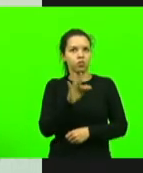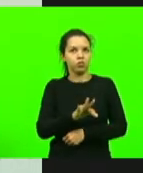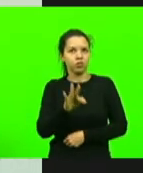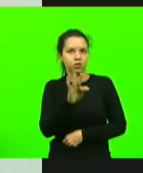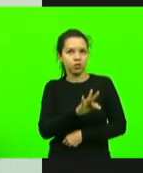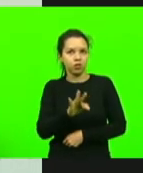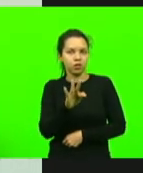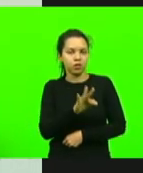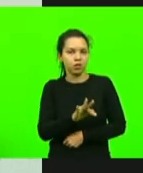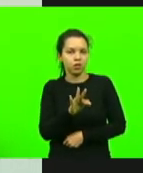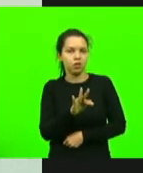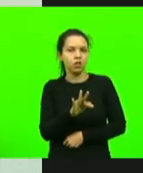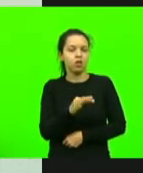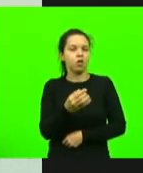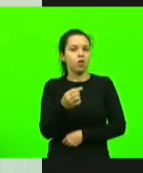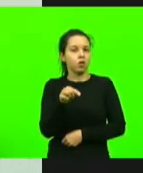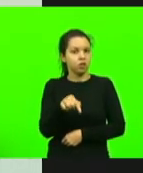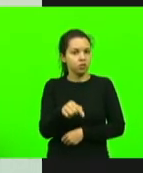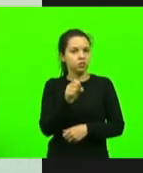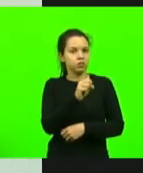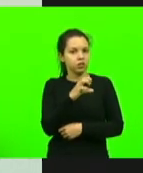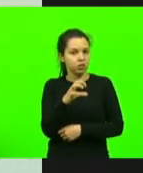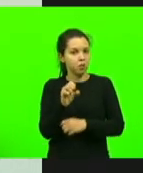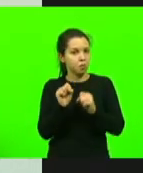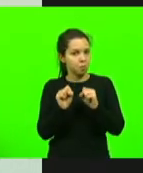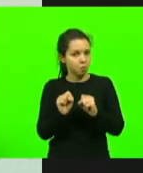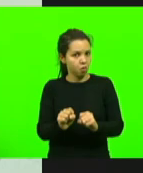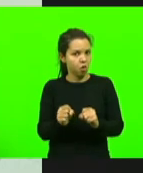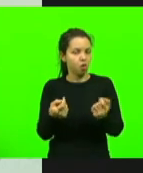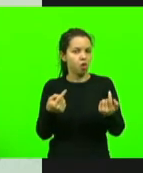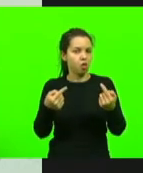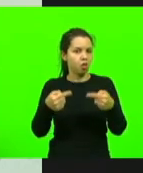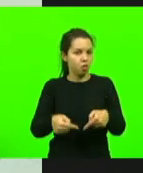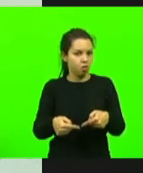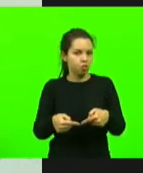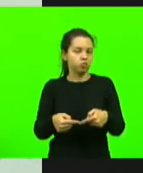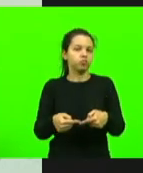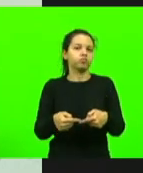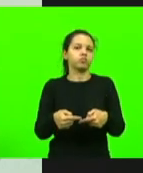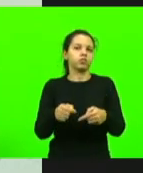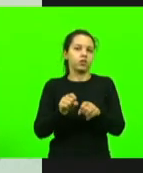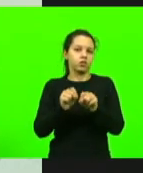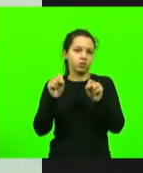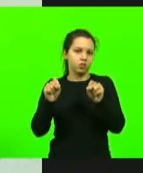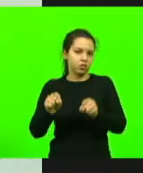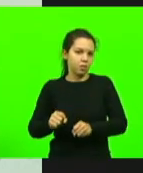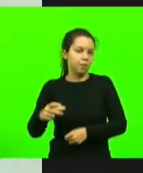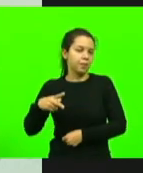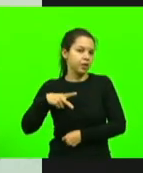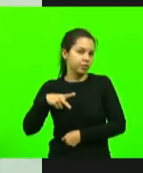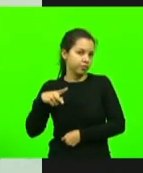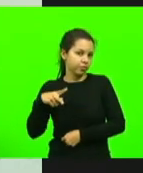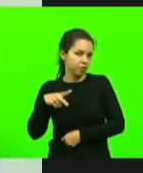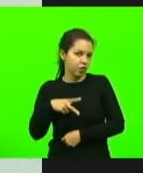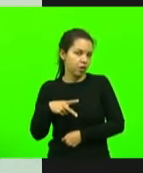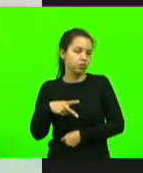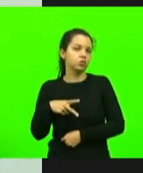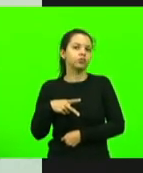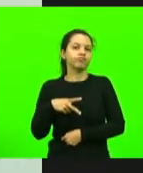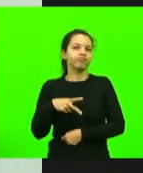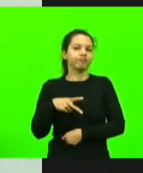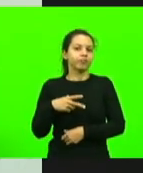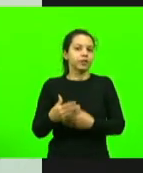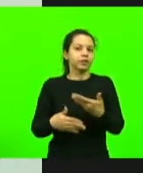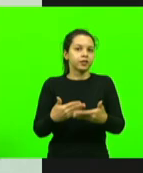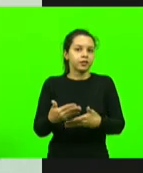Catarinense ou de Santa Catarina poderá concorrer com sistemas portanto a concorrente o sistema privado e portanto tem que